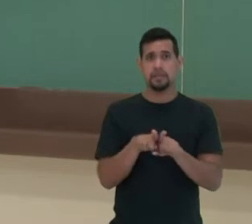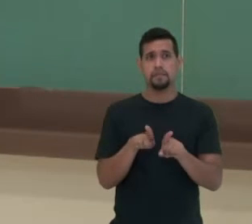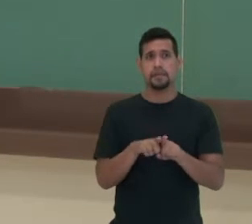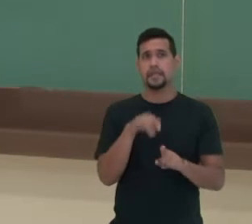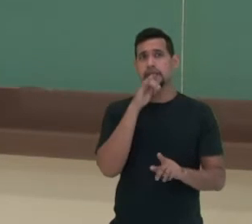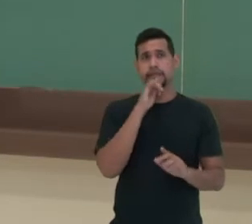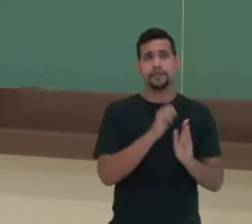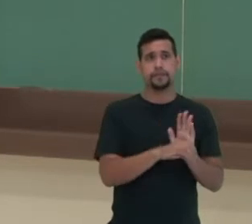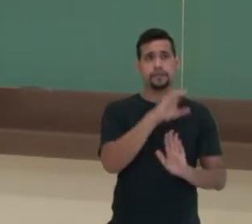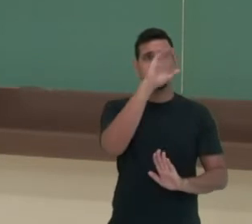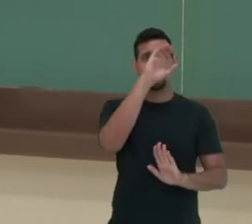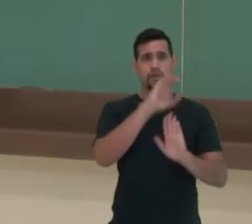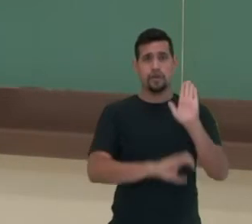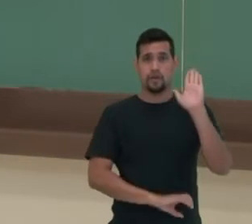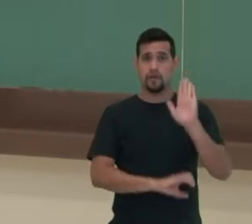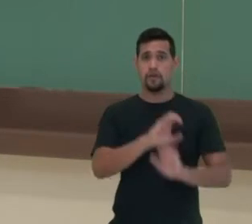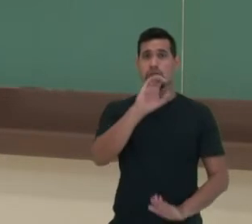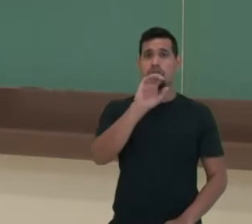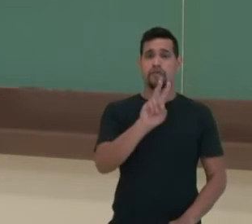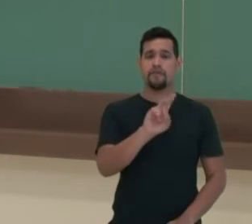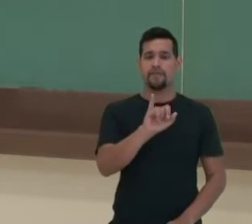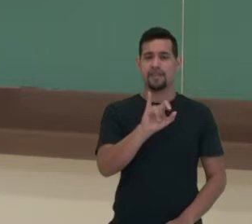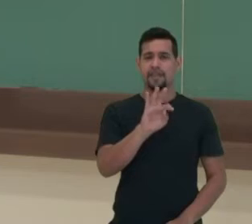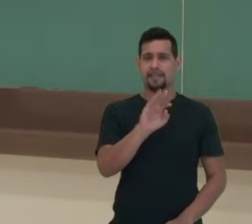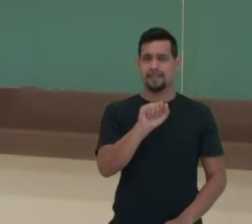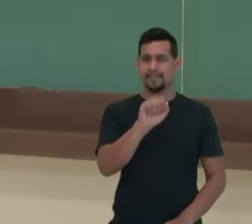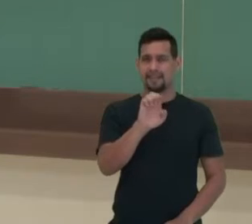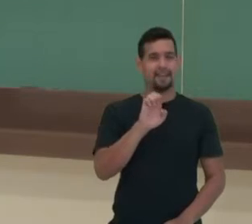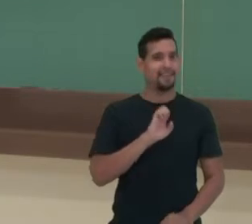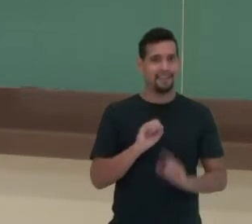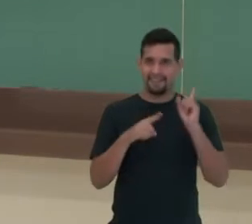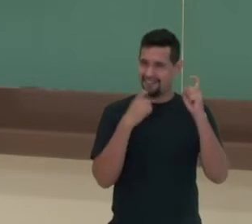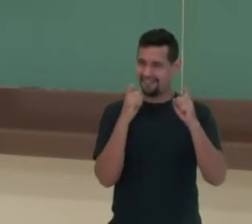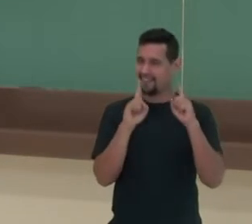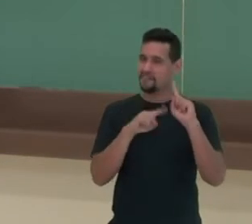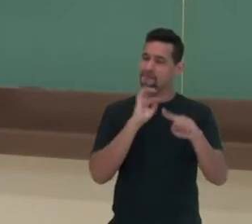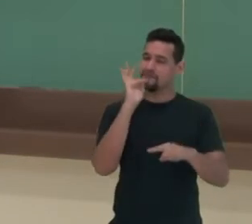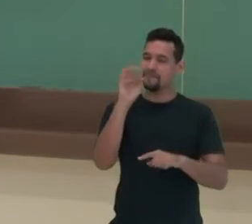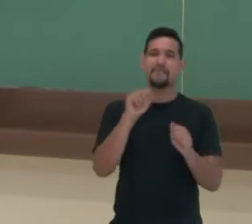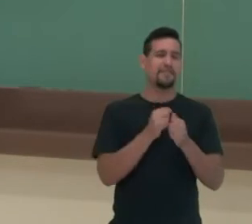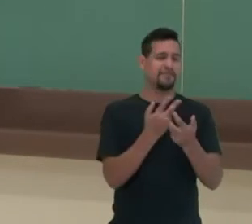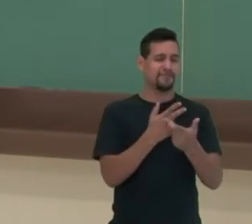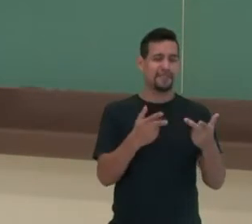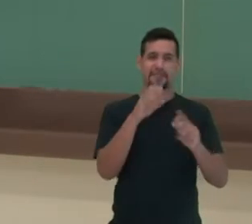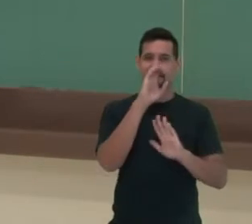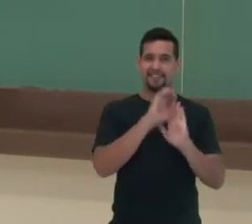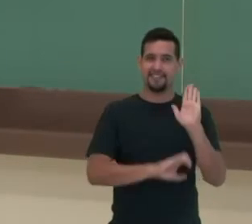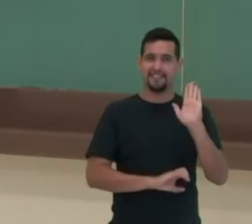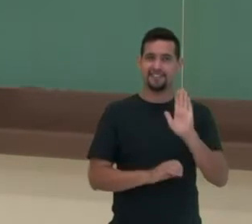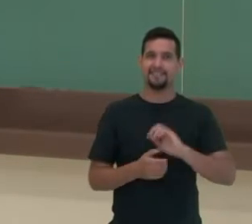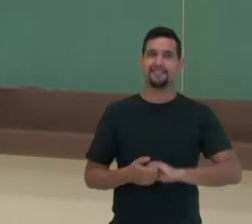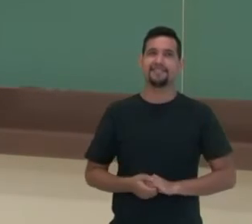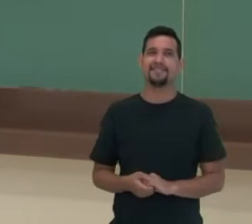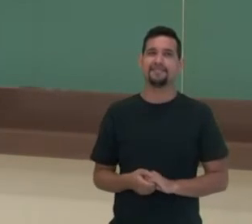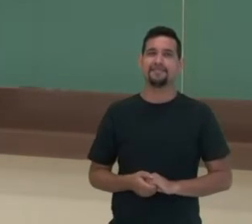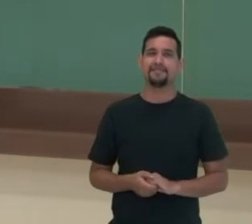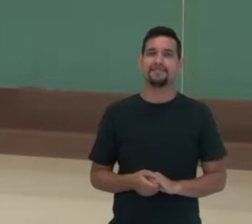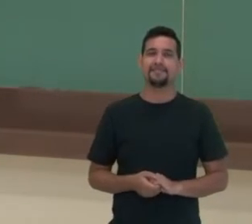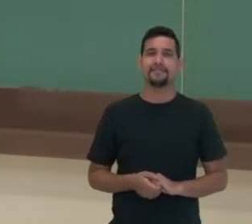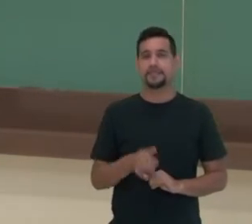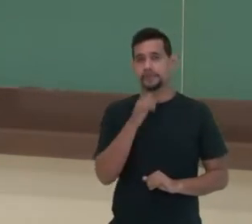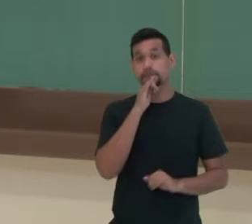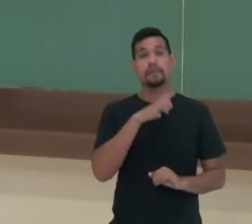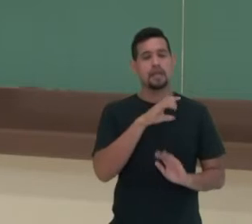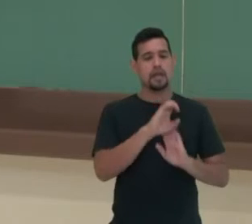Currículo vital, trajetória de vida, não se preocupe, galerinha, vocês vão fazer muito currículo vital ainda. Aqui vocês